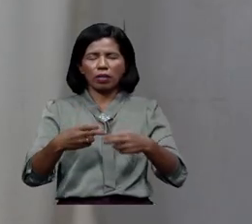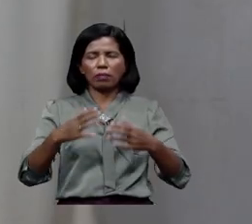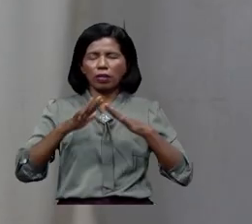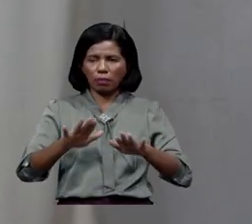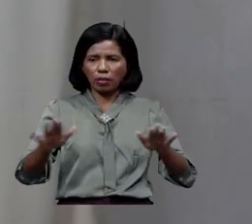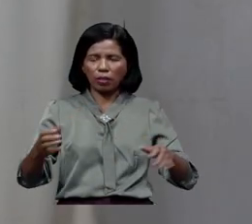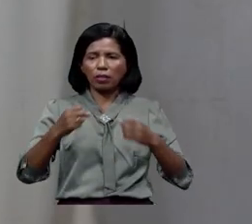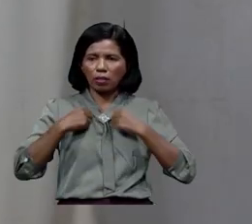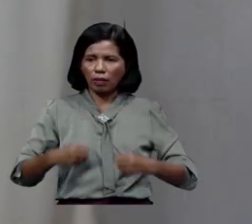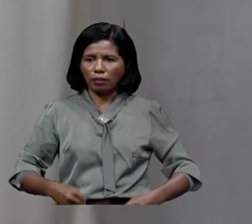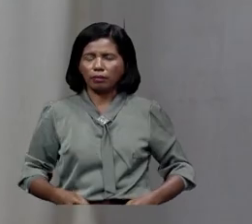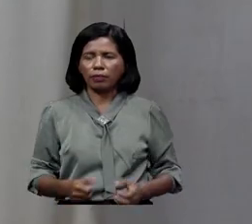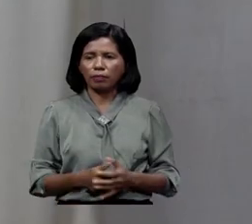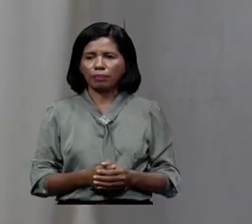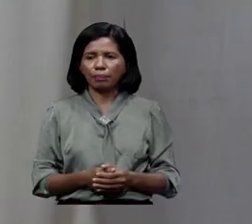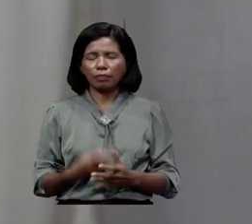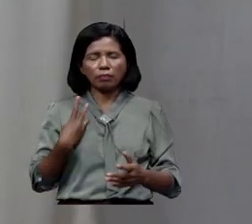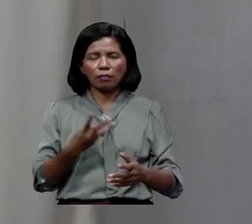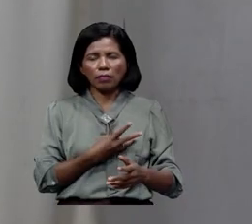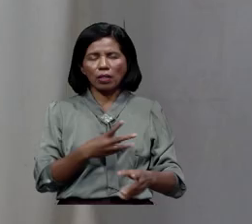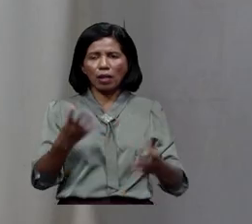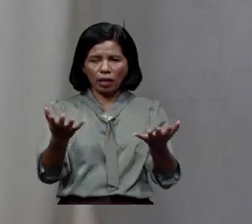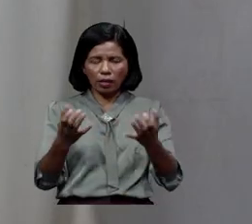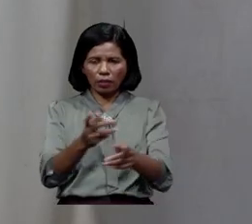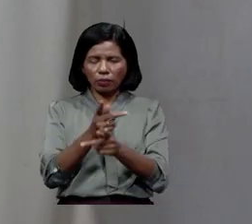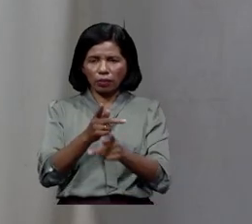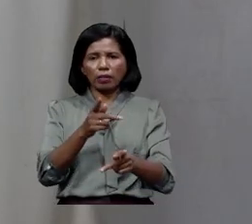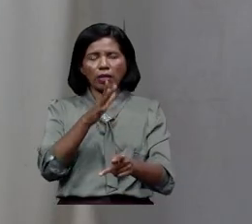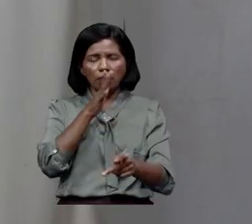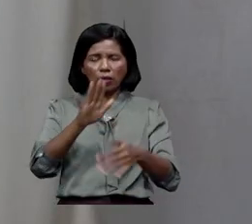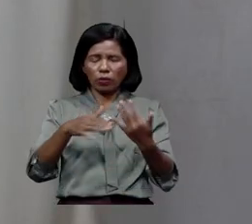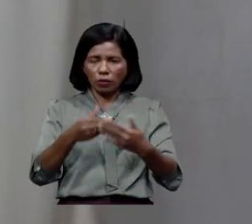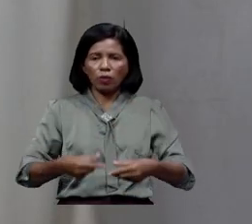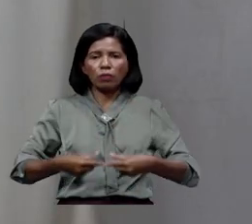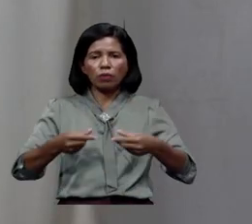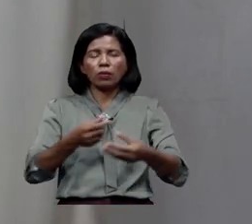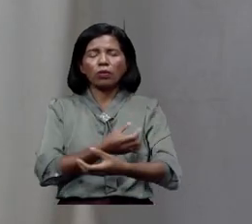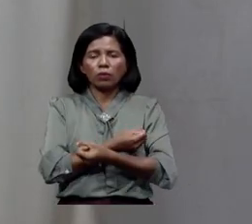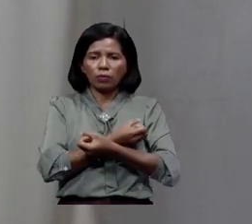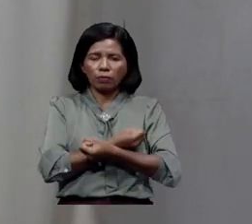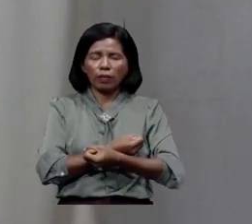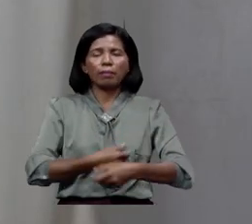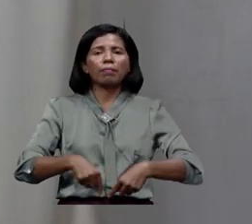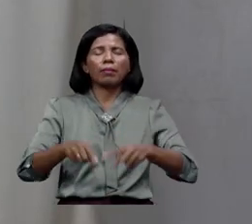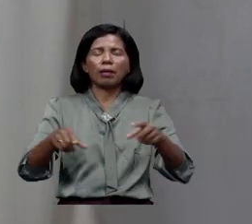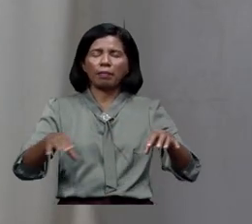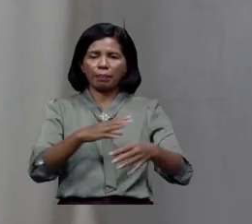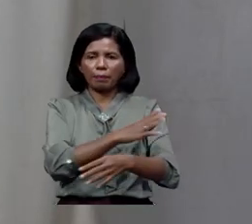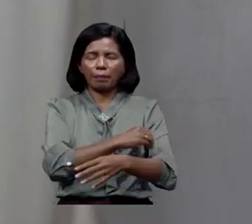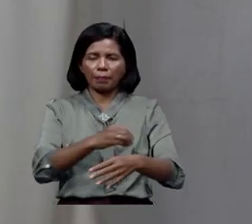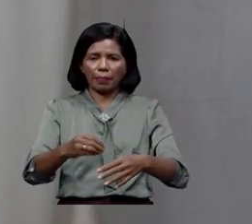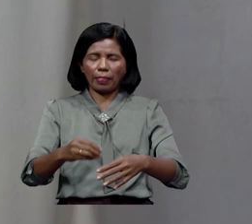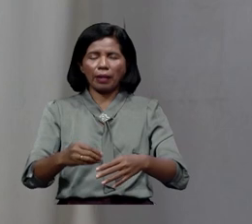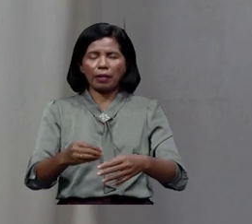e a relação hoje né está car assegura que tá inan hototo posso subir inan para bebê tá importância para idade então